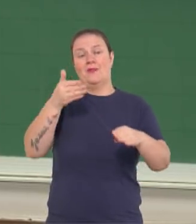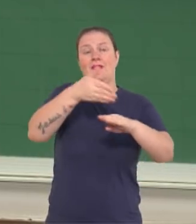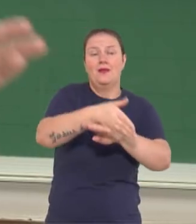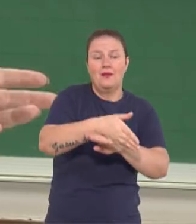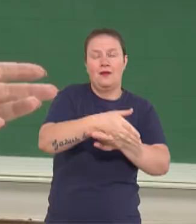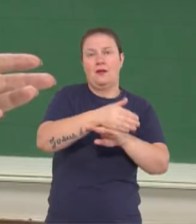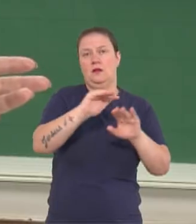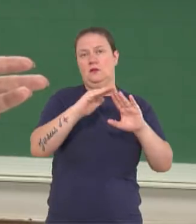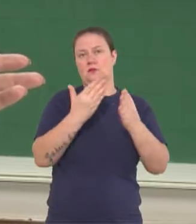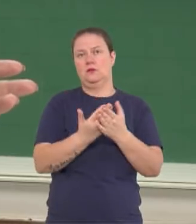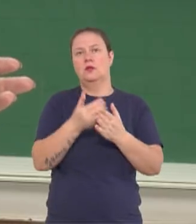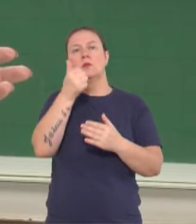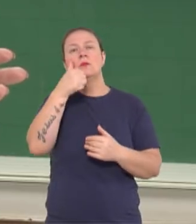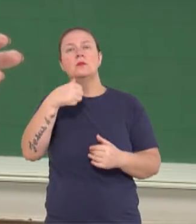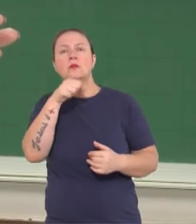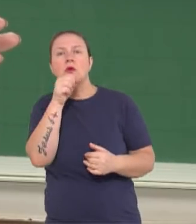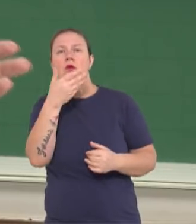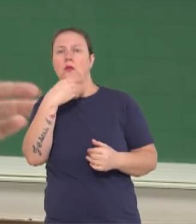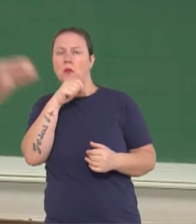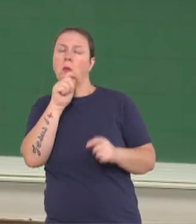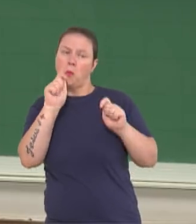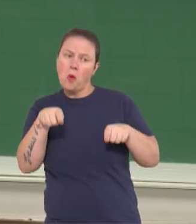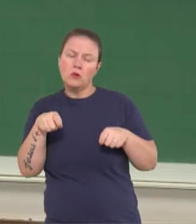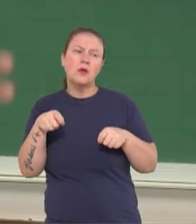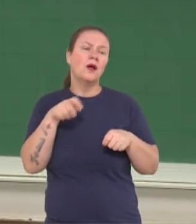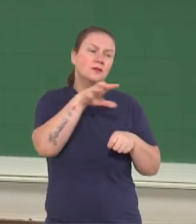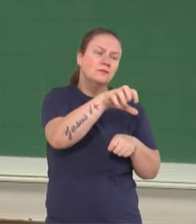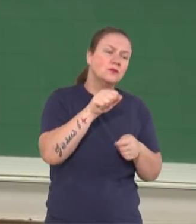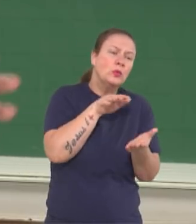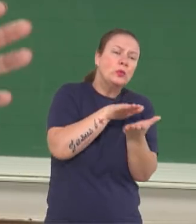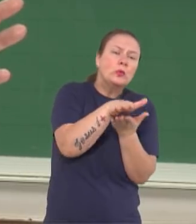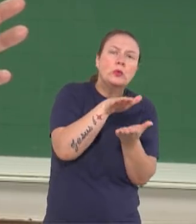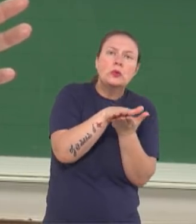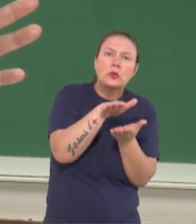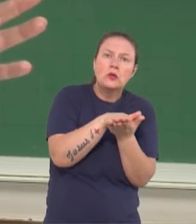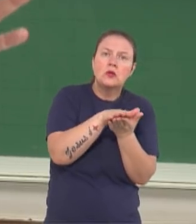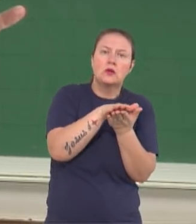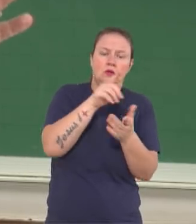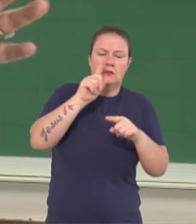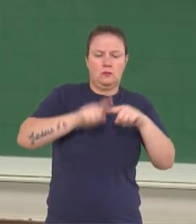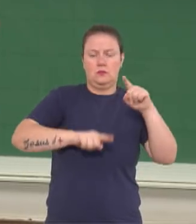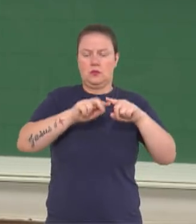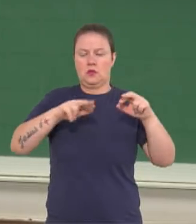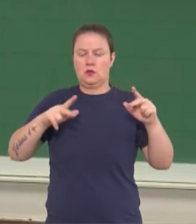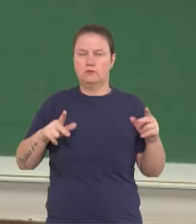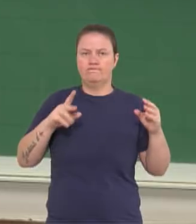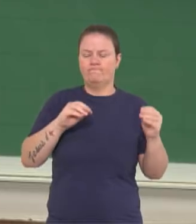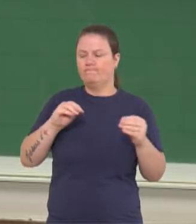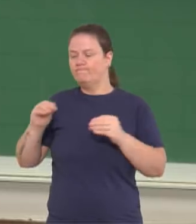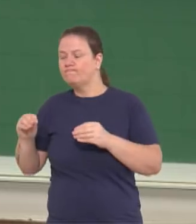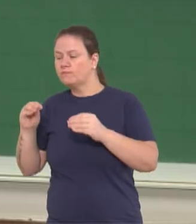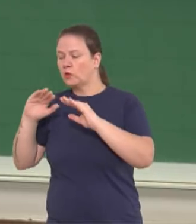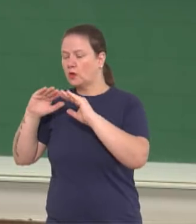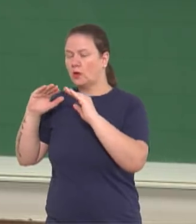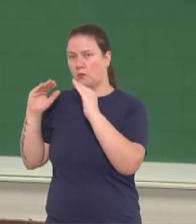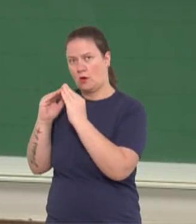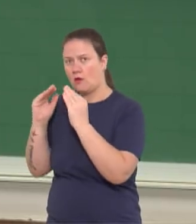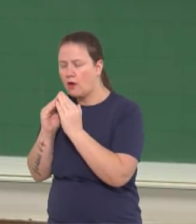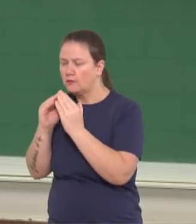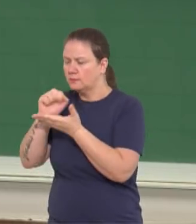esses textos estarão disponibilizados lá para que vocês possam pegar uma cópia de xerox, levar para casa, né? Em especial o caso dos alunos que não